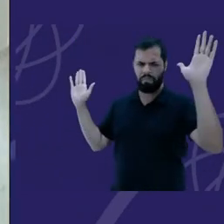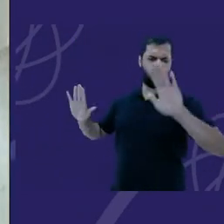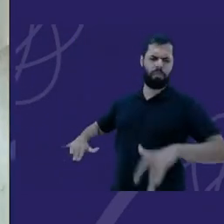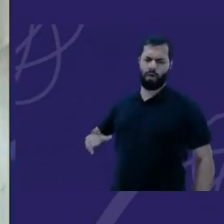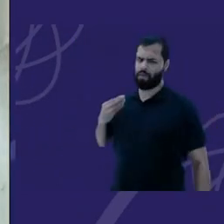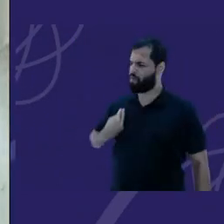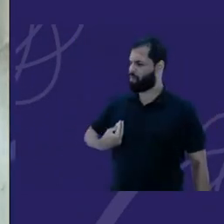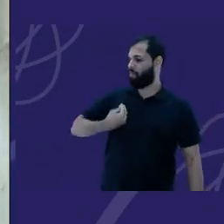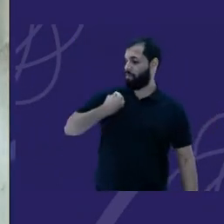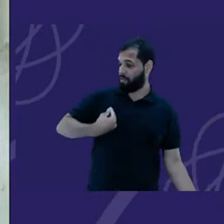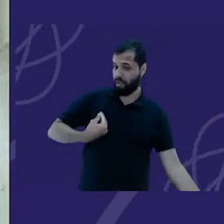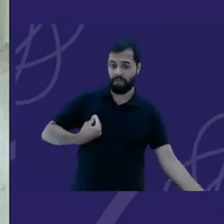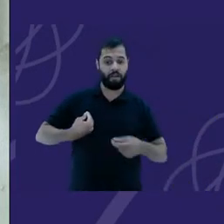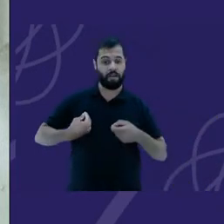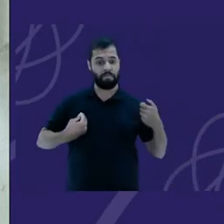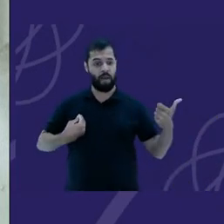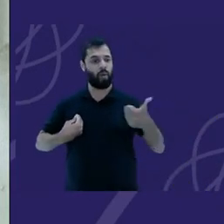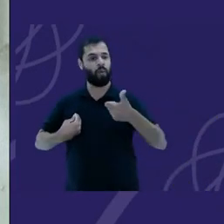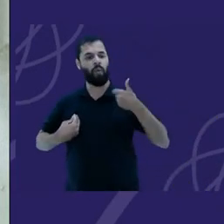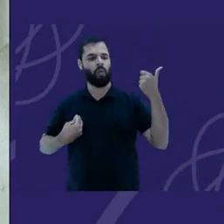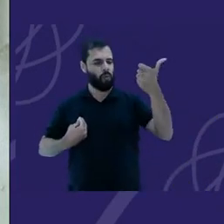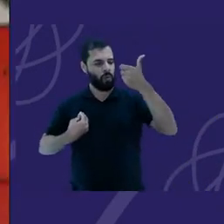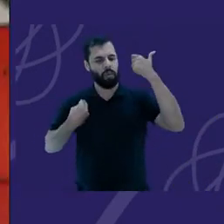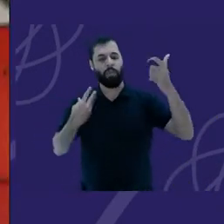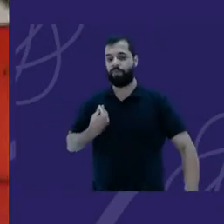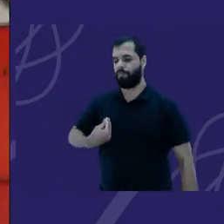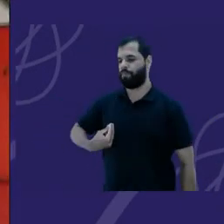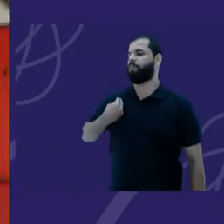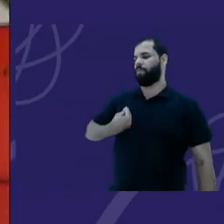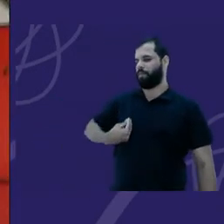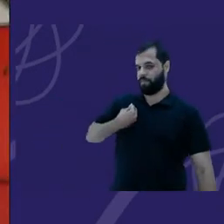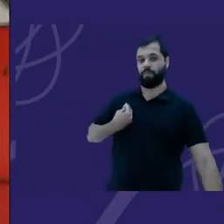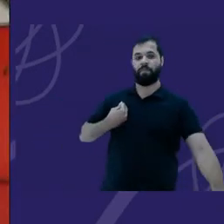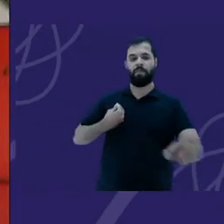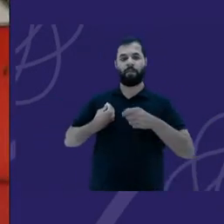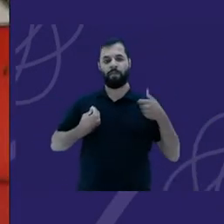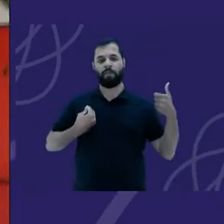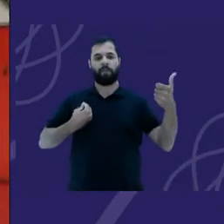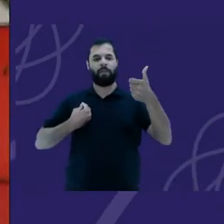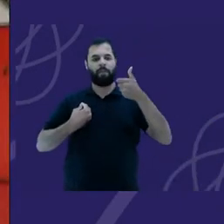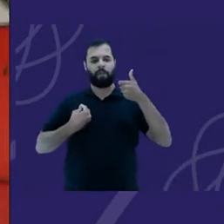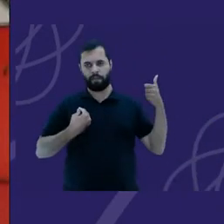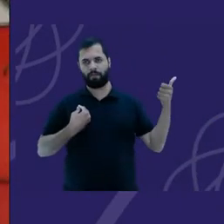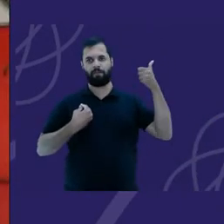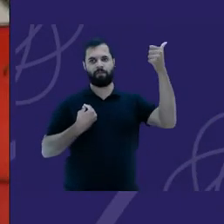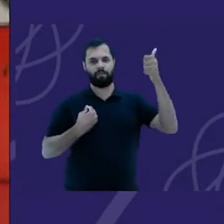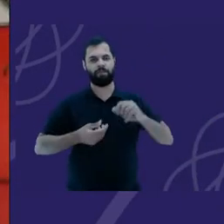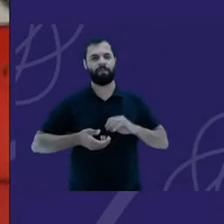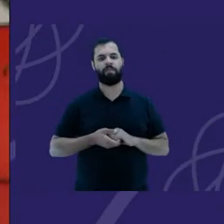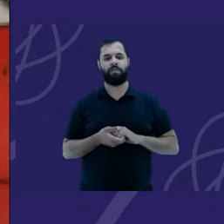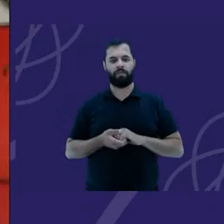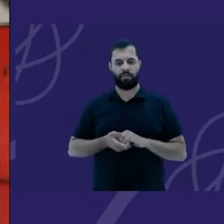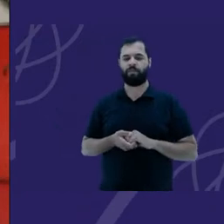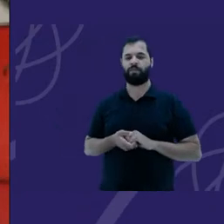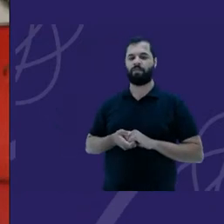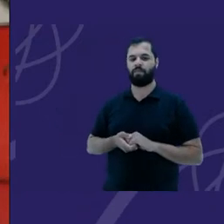melhorar, mas a vida vai melhorar, a vida vai